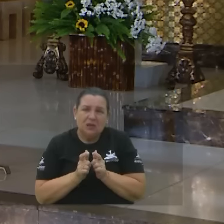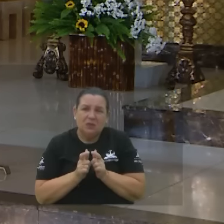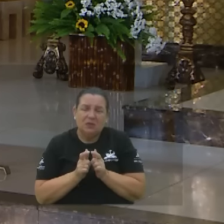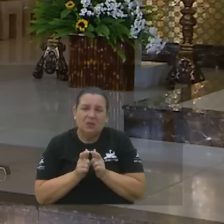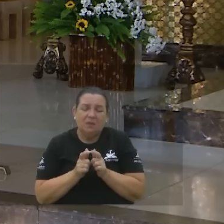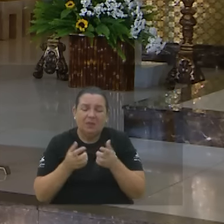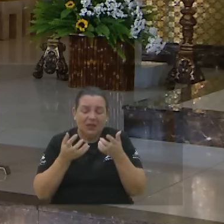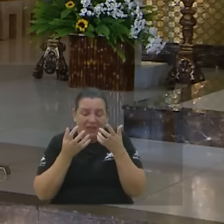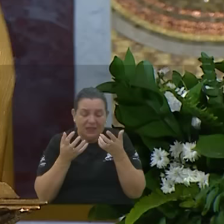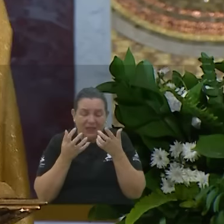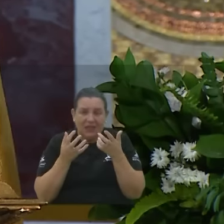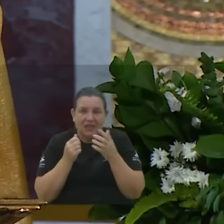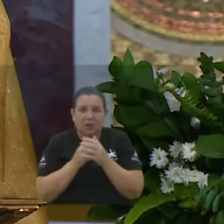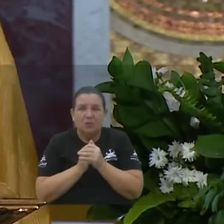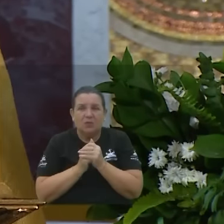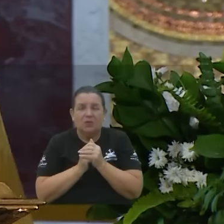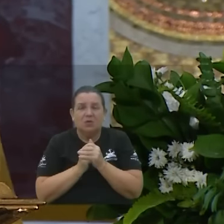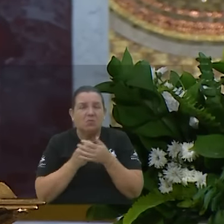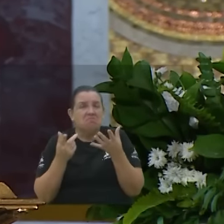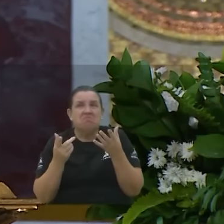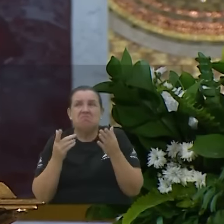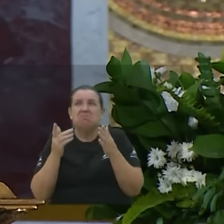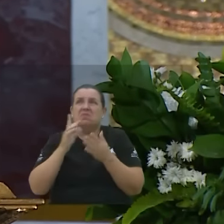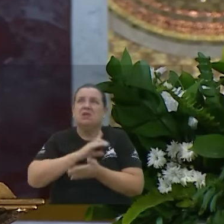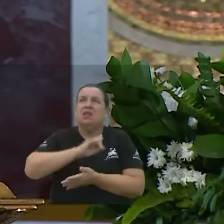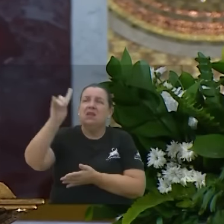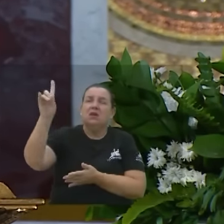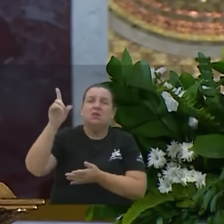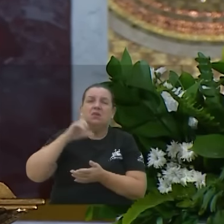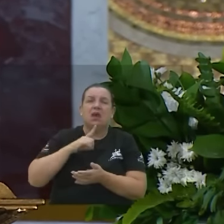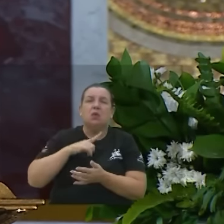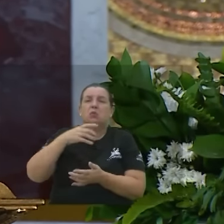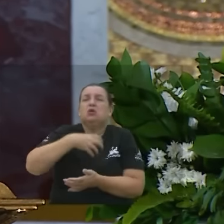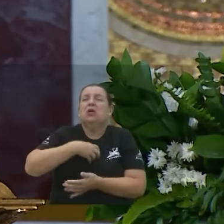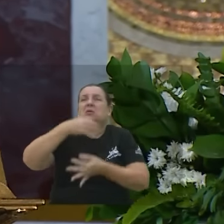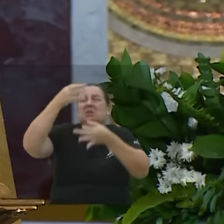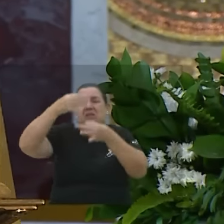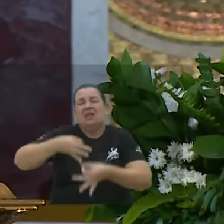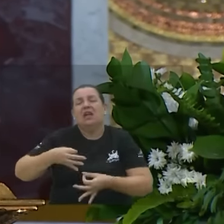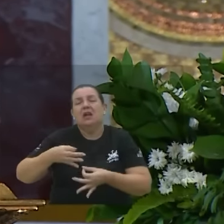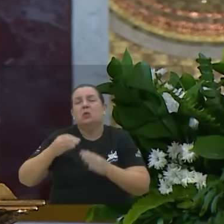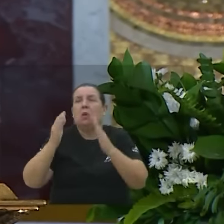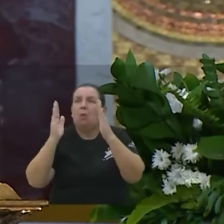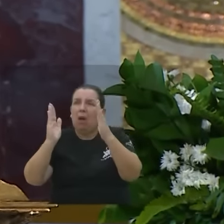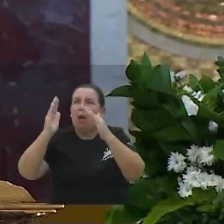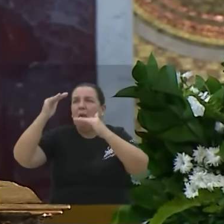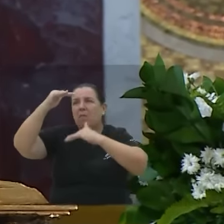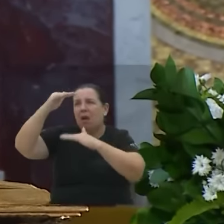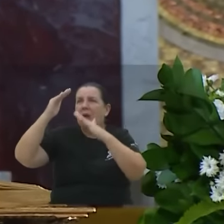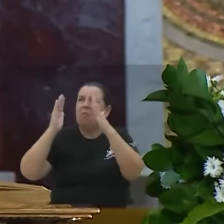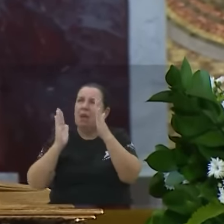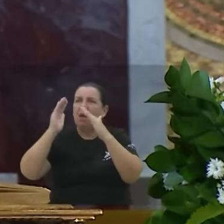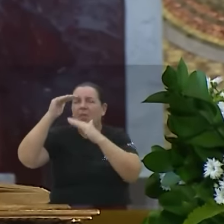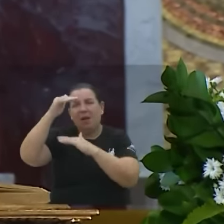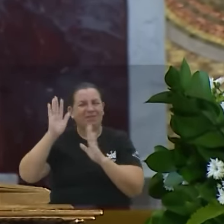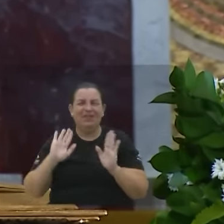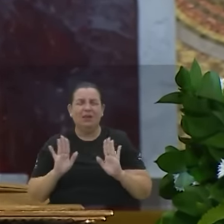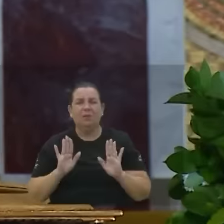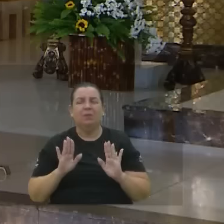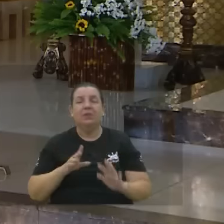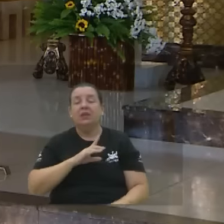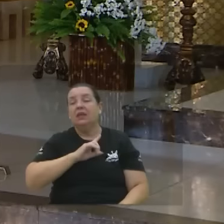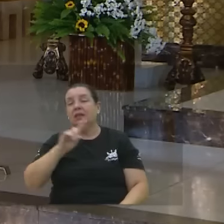queremos colocar uma forma em Deus. Às vezes eu acho que Deus